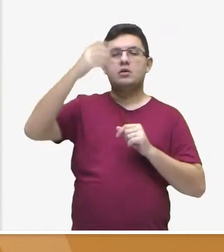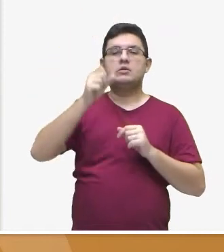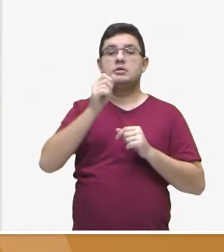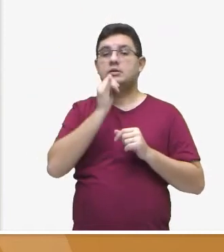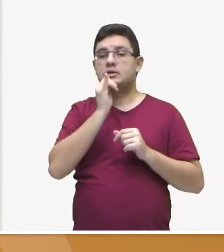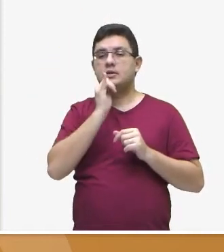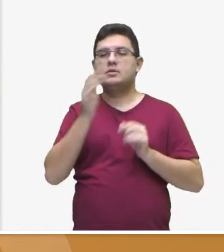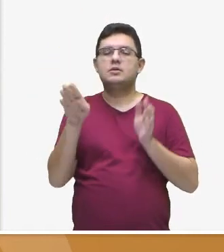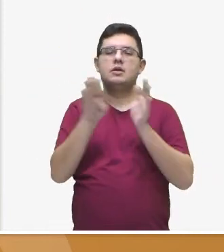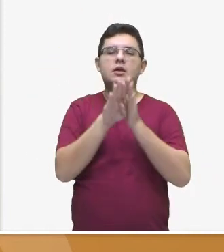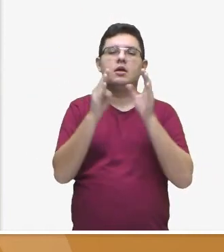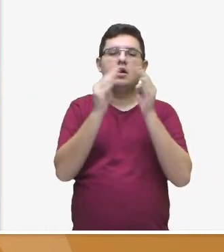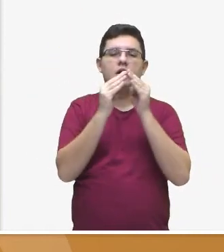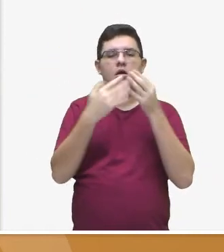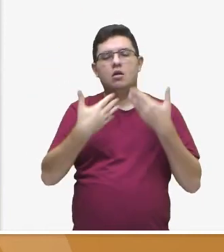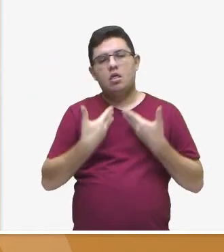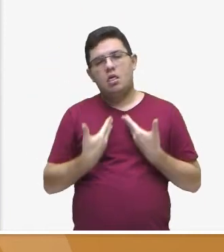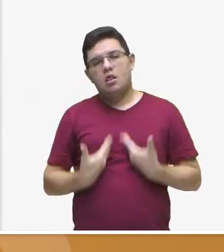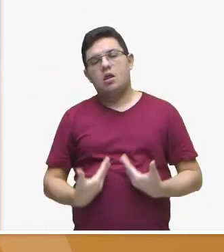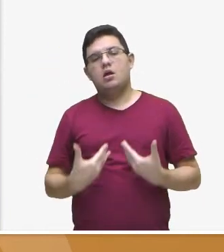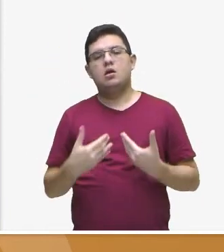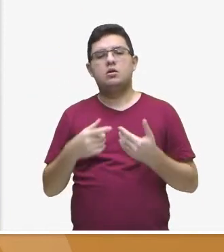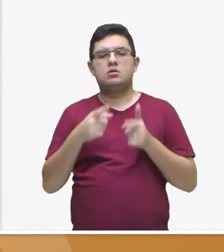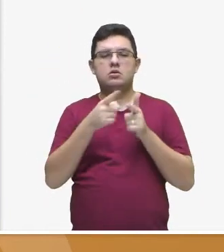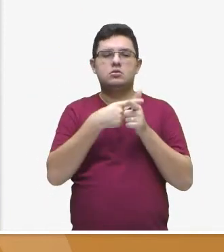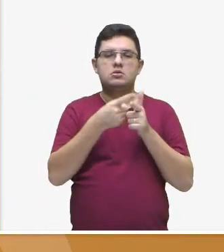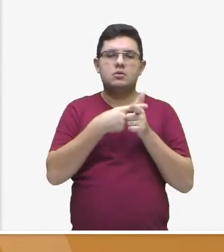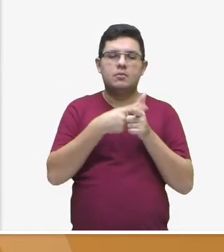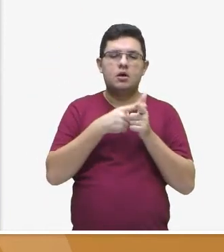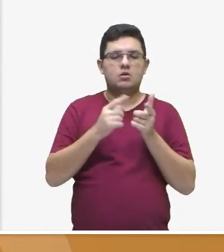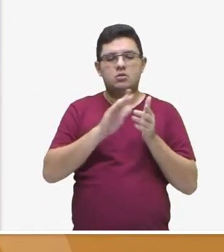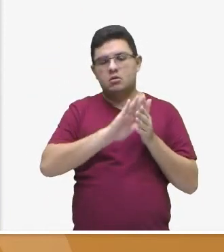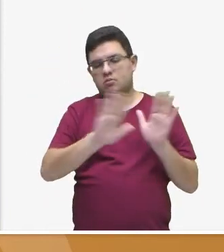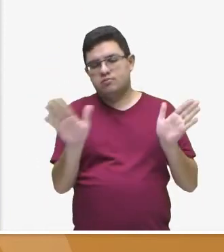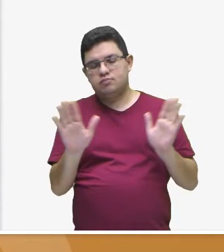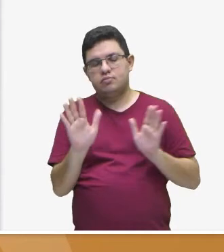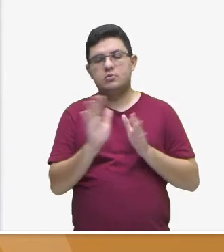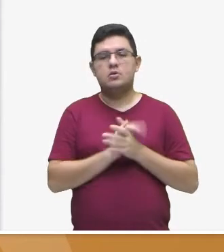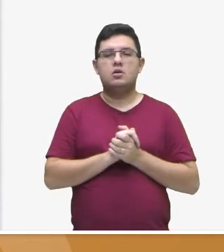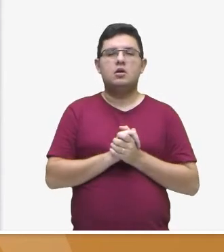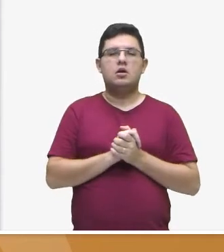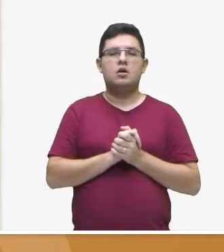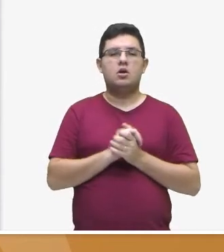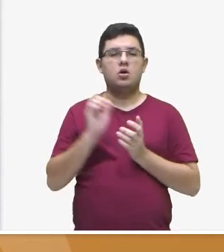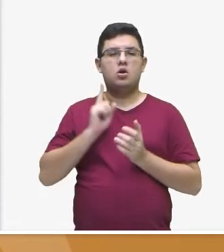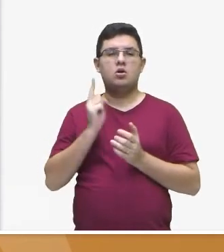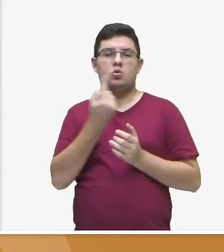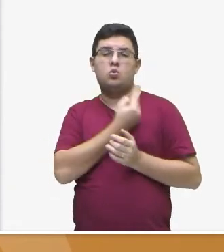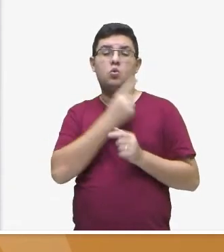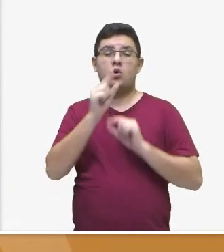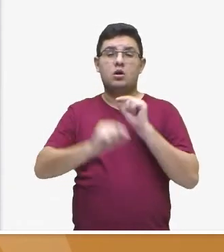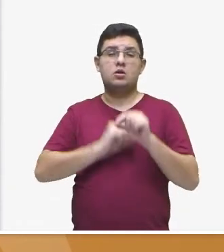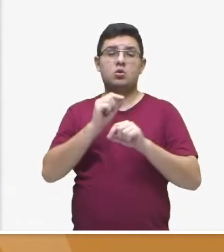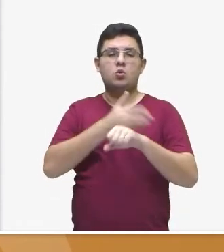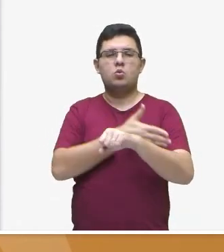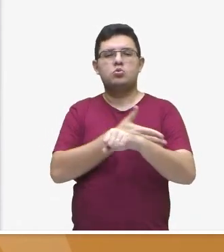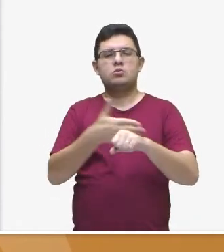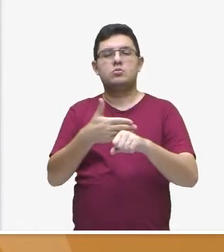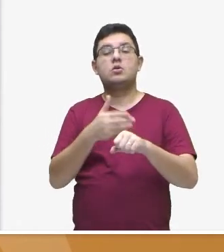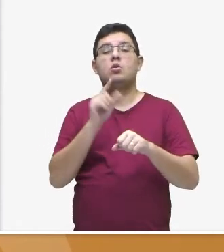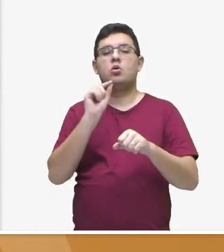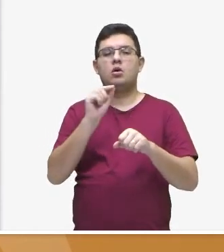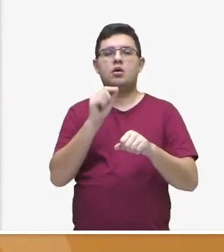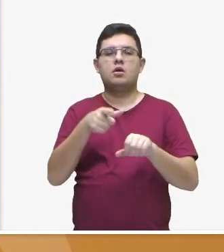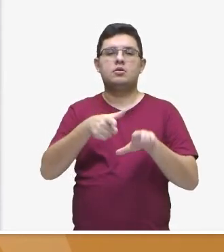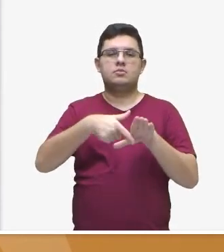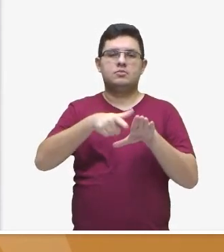ali apertado, você tira o sapato. E as pessoas têm, a maioria do nosso povo tem esse hábito, né, de andar descalço. E